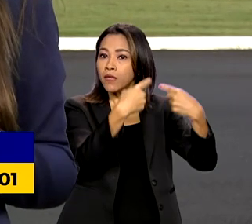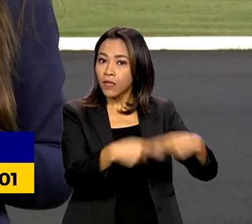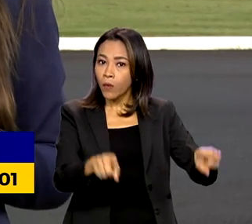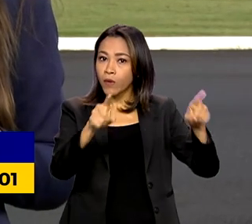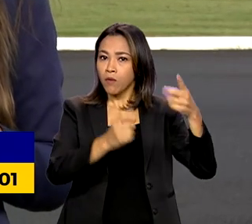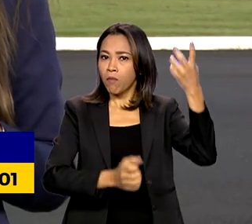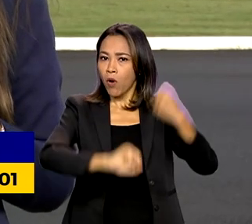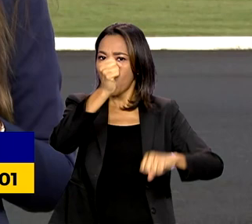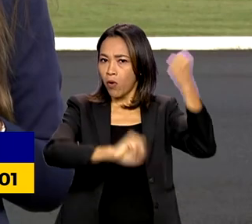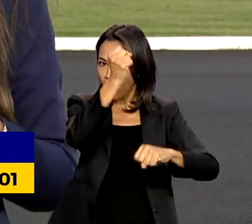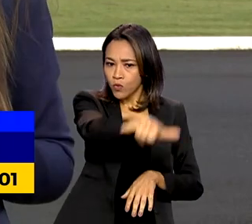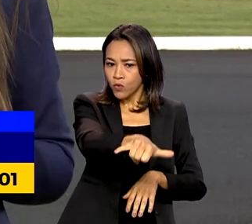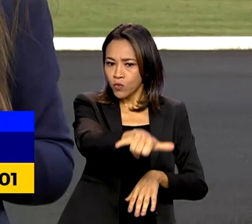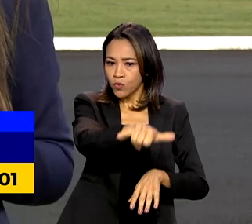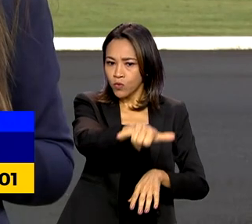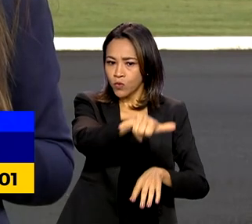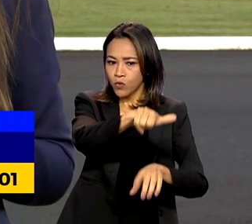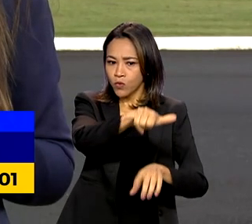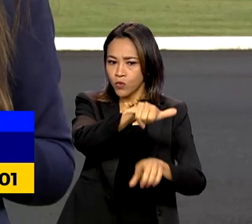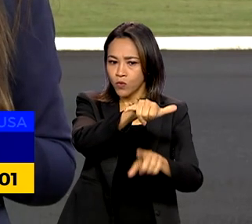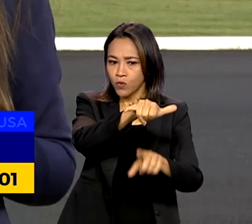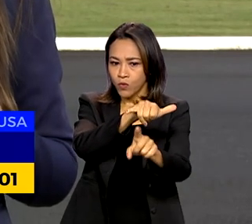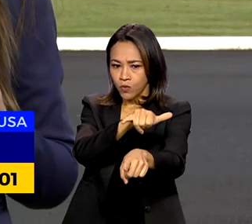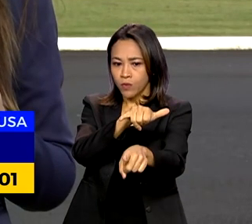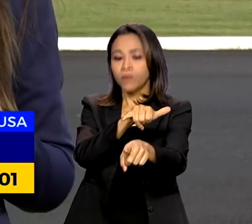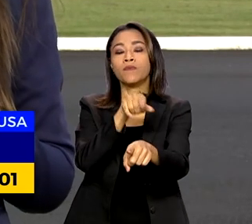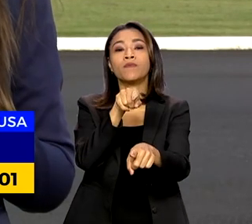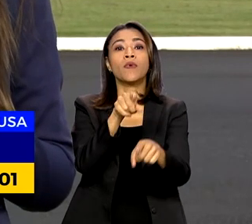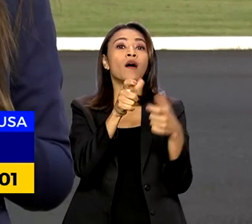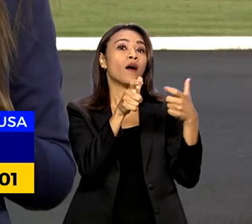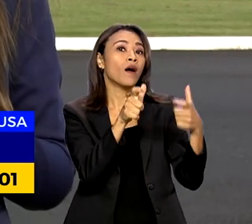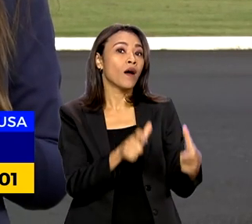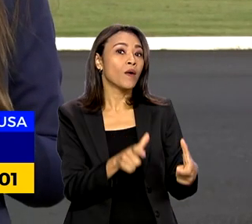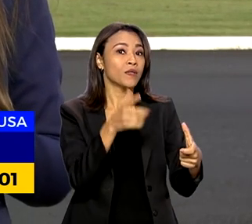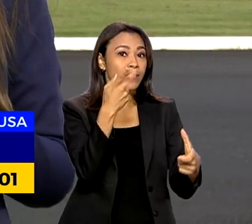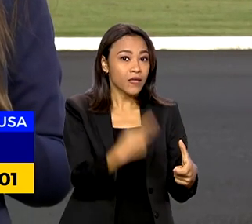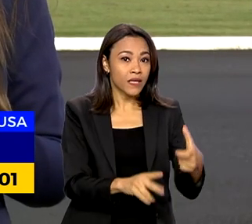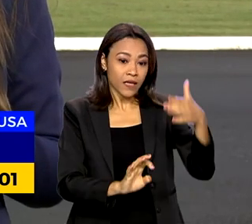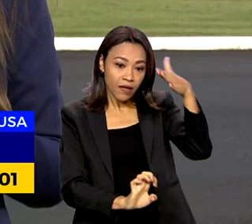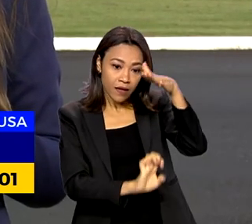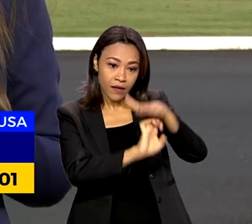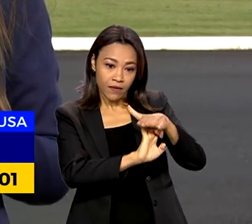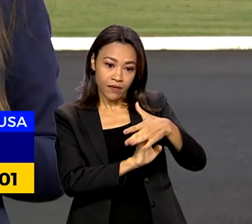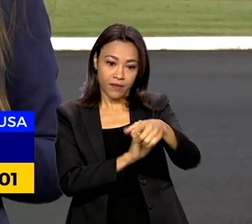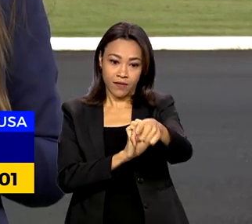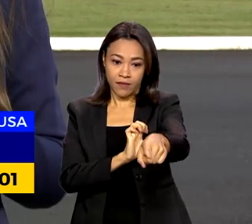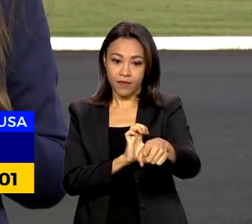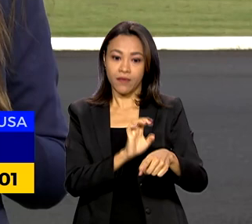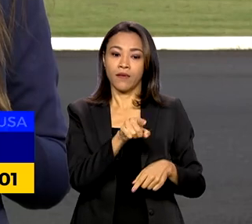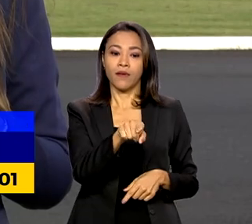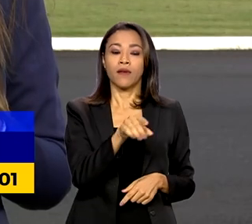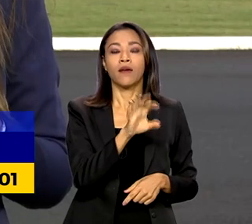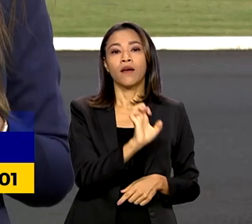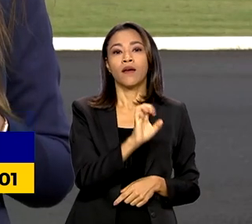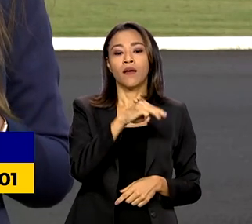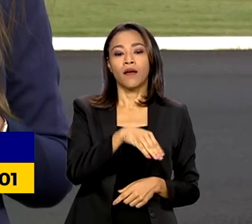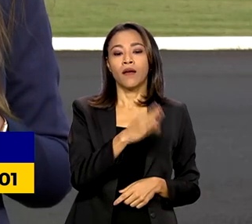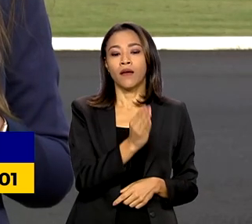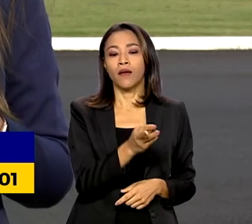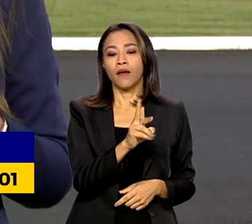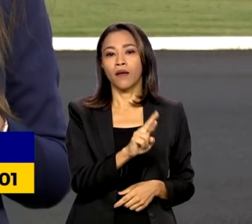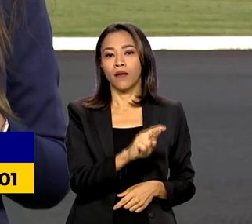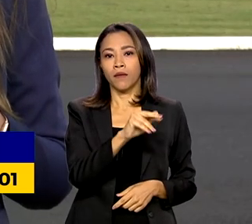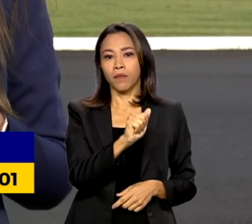de produção do caça Gripen na fábrica da Embraer, junto com o ministro da Defesa, José Múcio, e